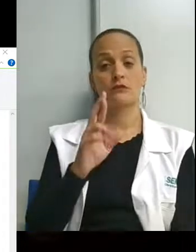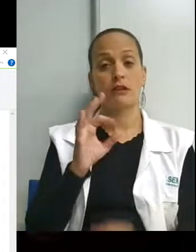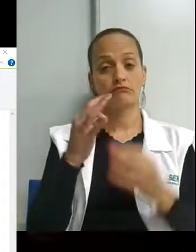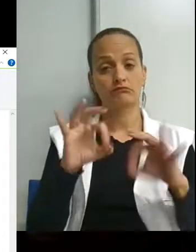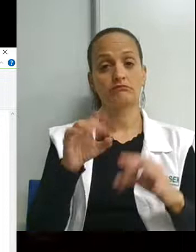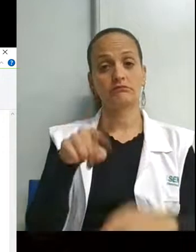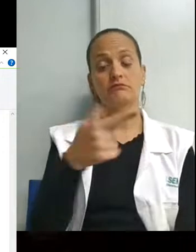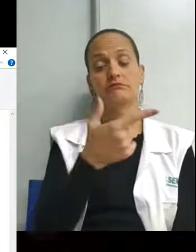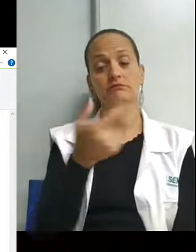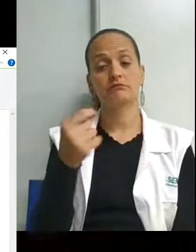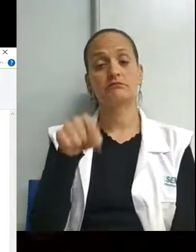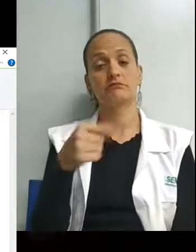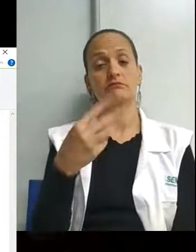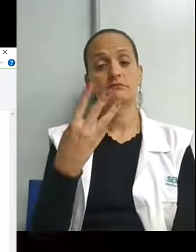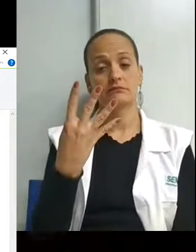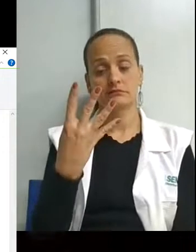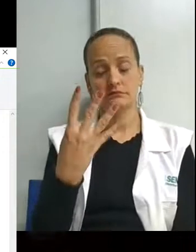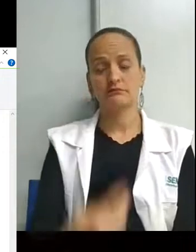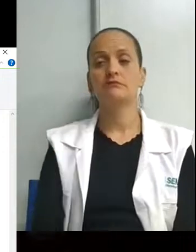200,34.